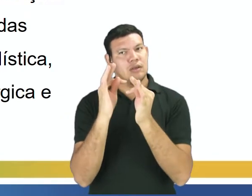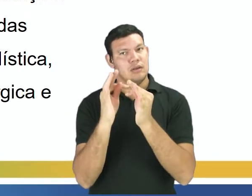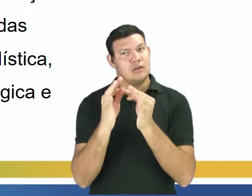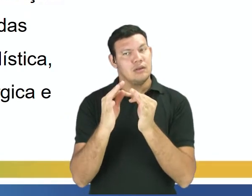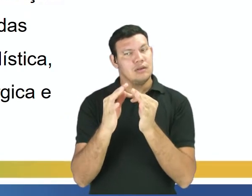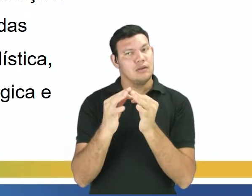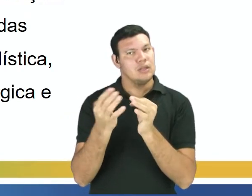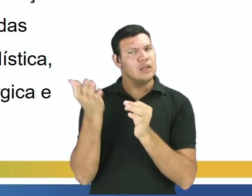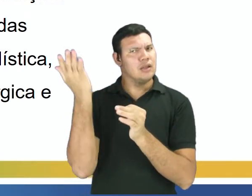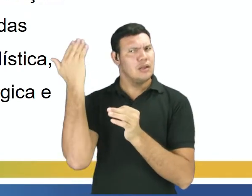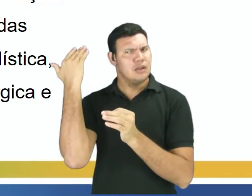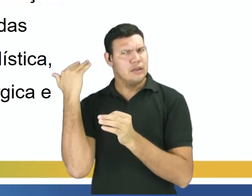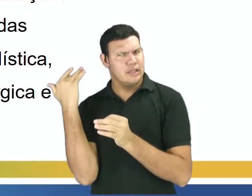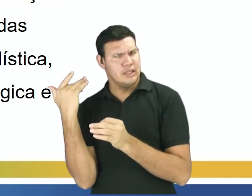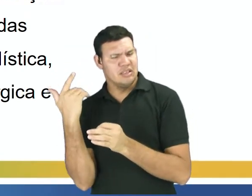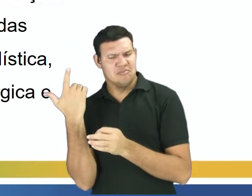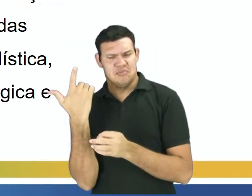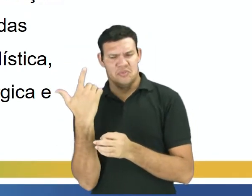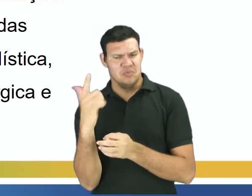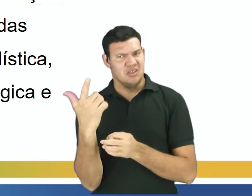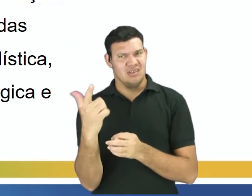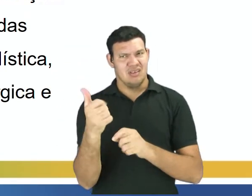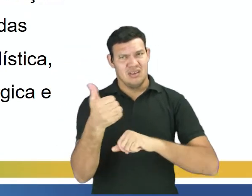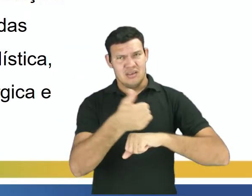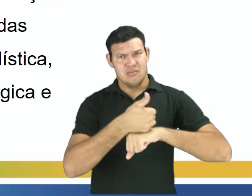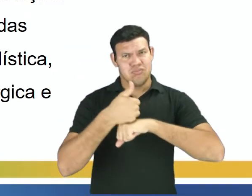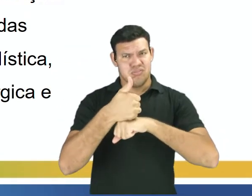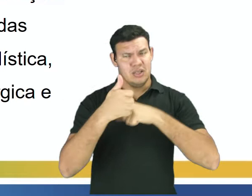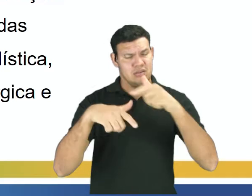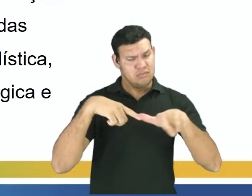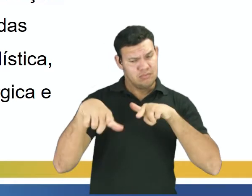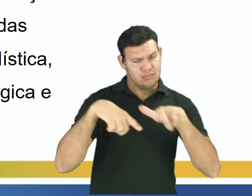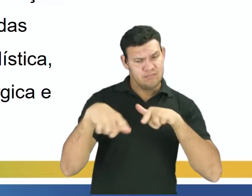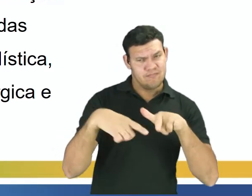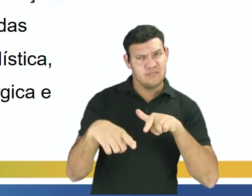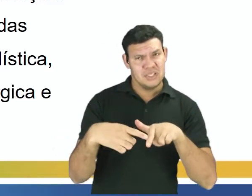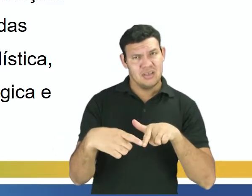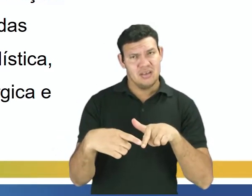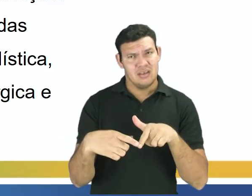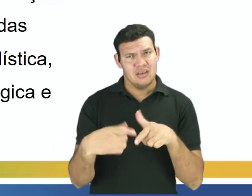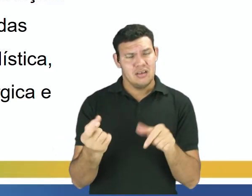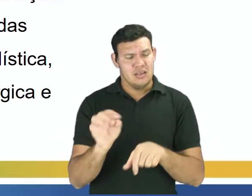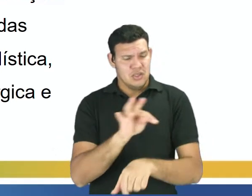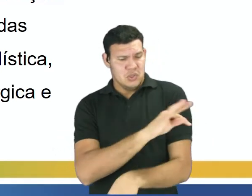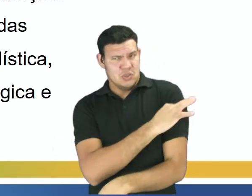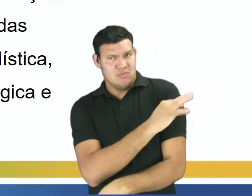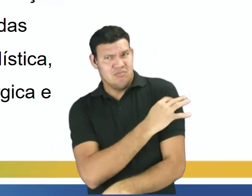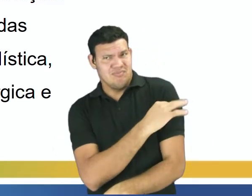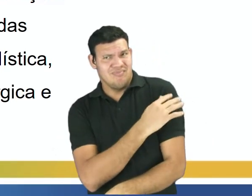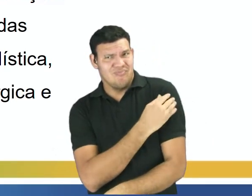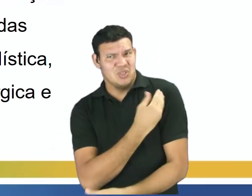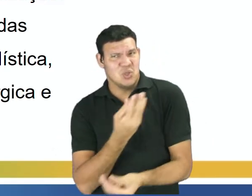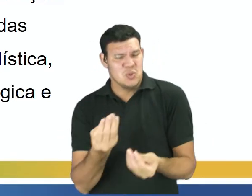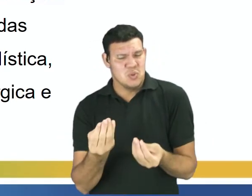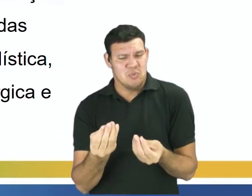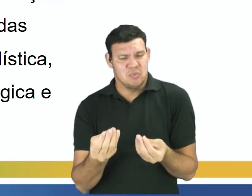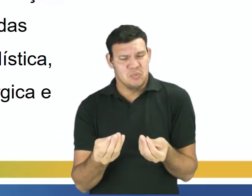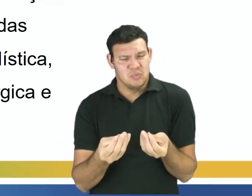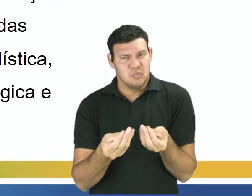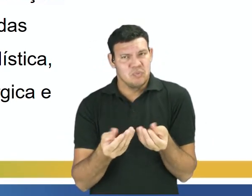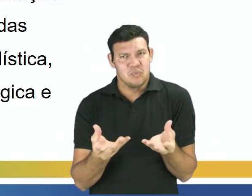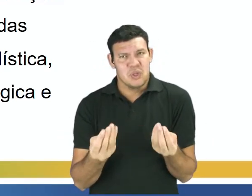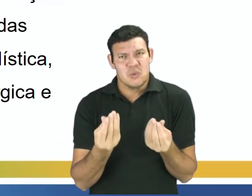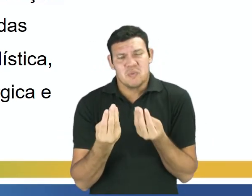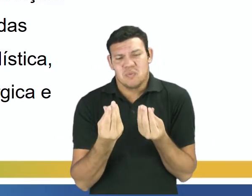uma mão de obra não especializada e técnicas ainda muito rudimentares para o período. Então,